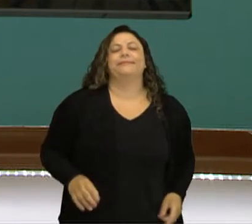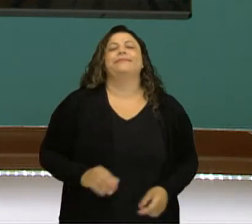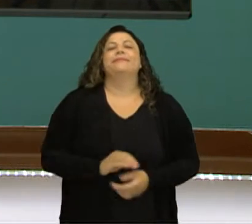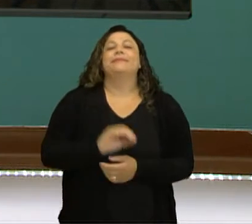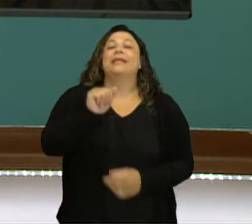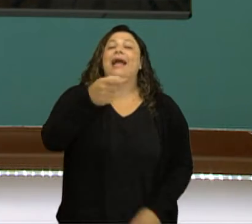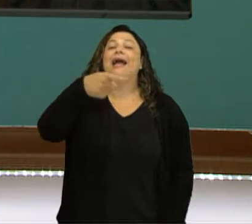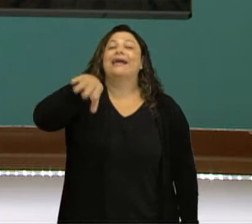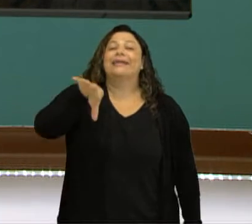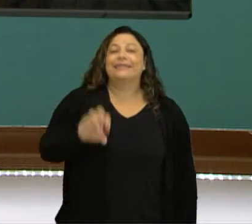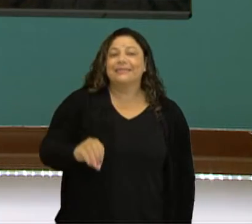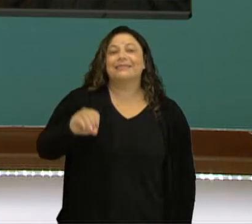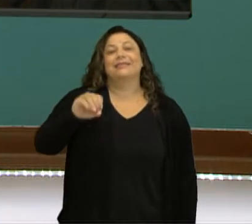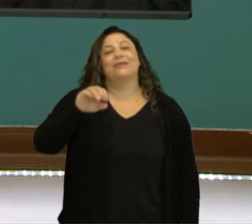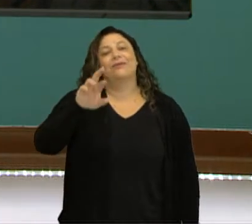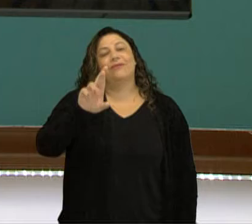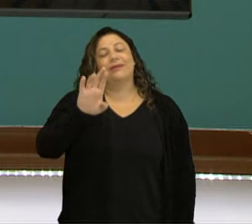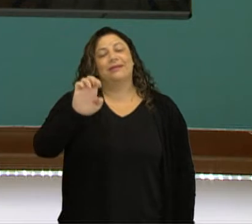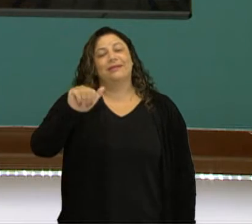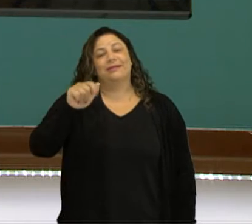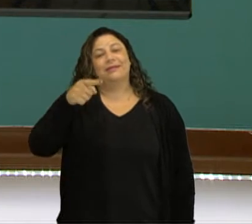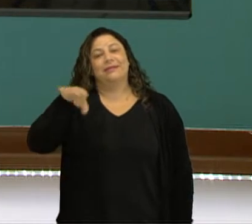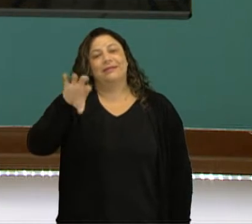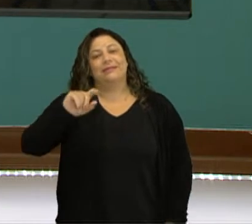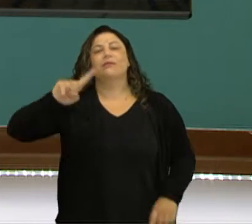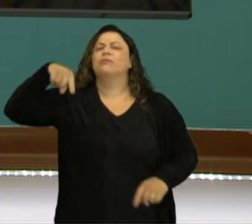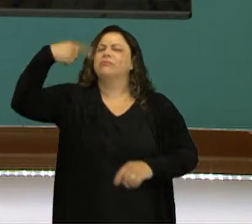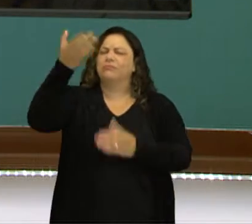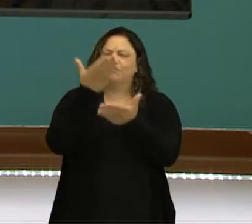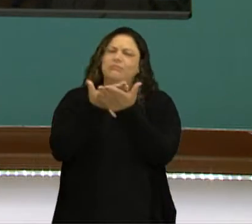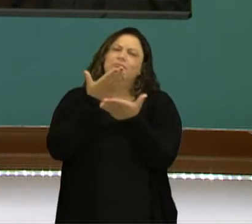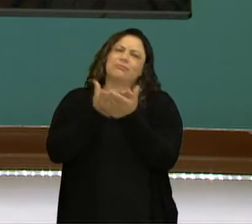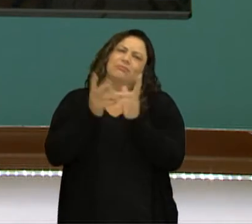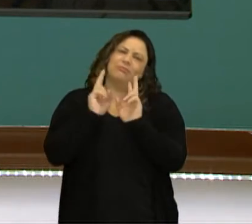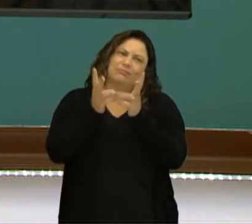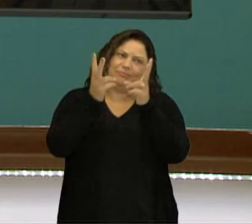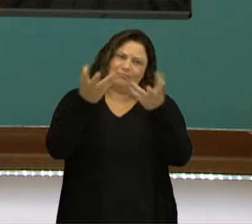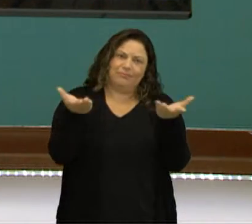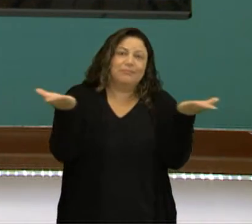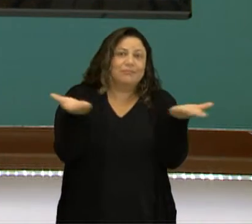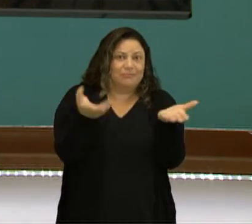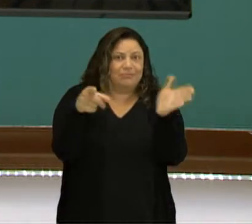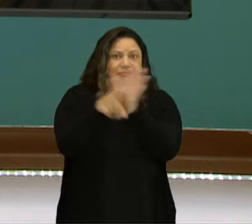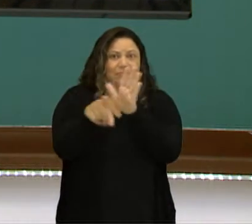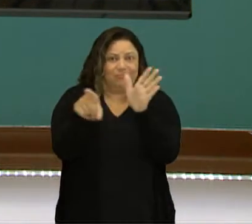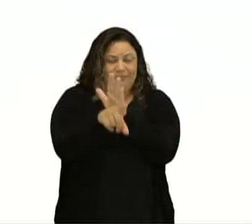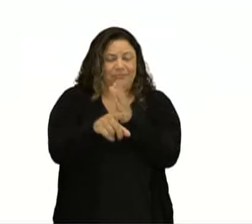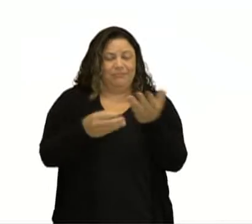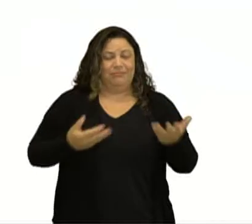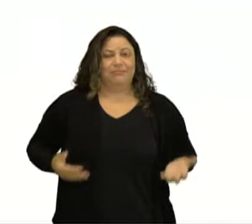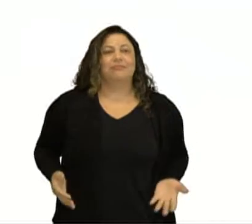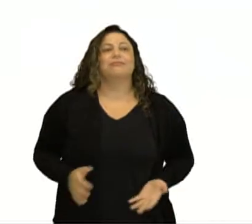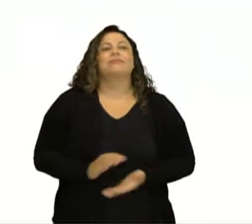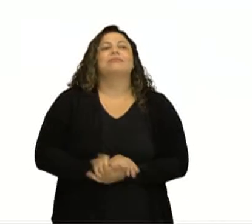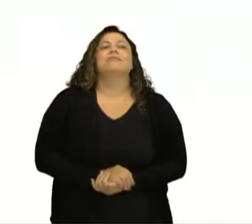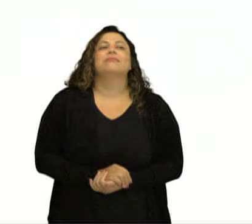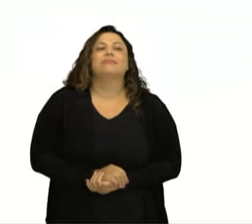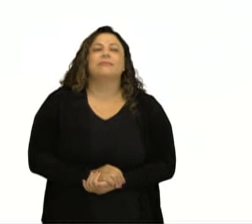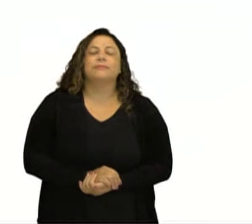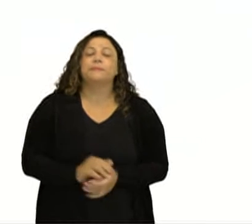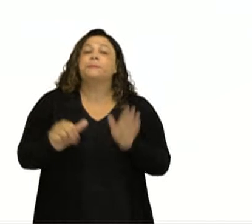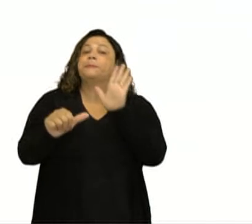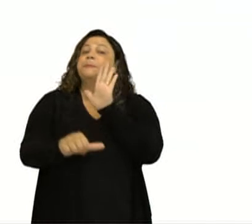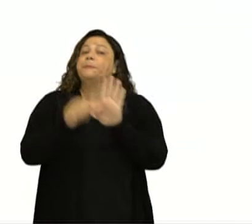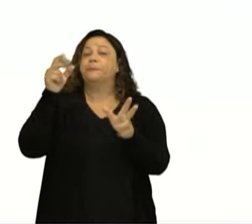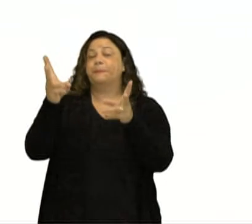Mas a gente estuda um pouquinho isso mais para frente. Vamos fazer um quiz com vocês aqui para ver como é que vocês estão? Primeiro, veja esse GIF.